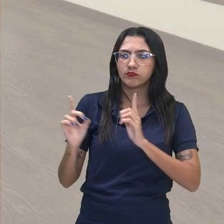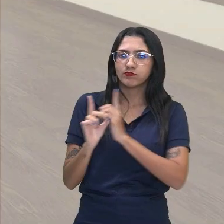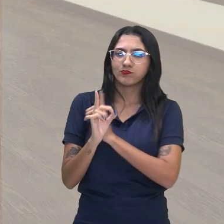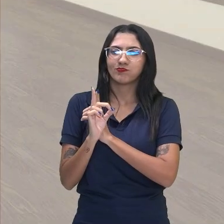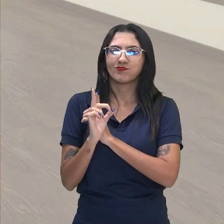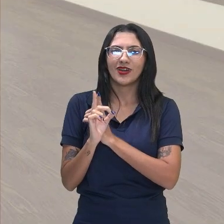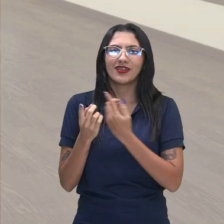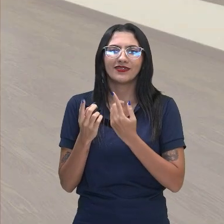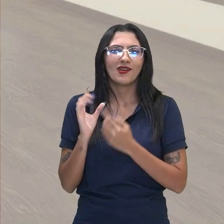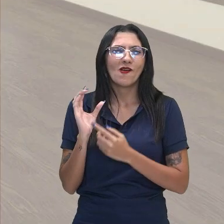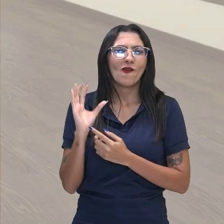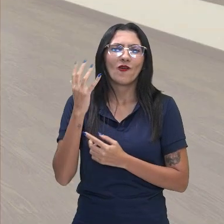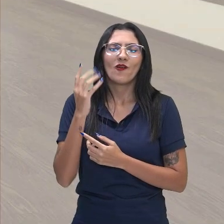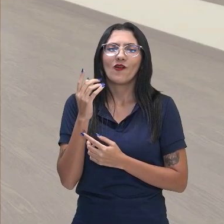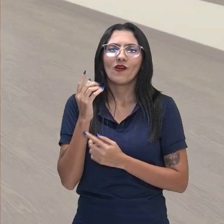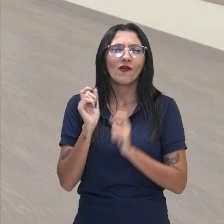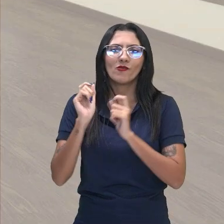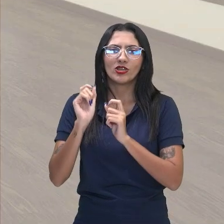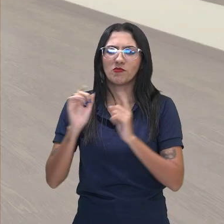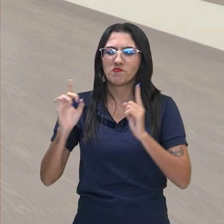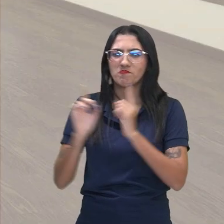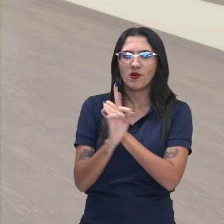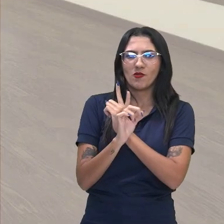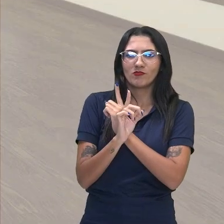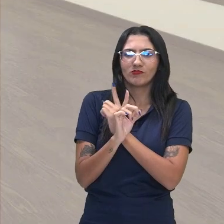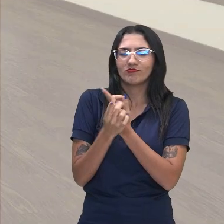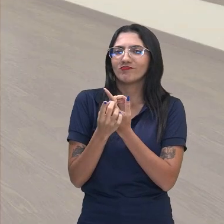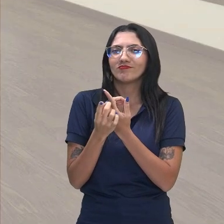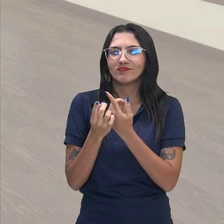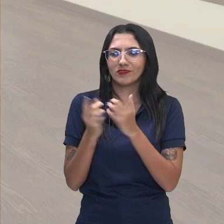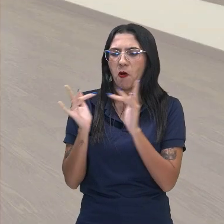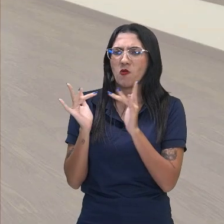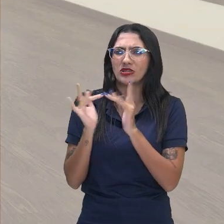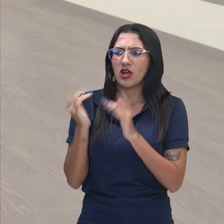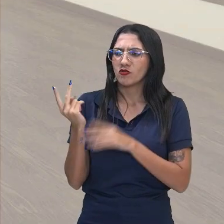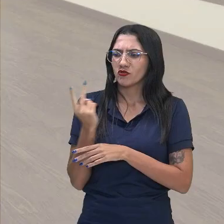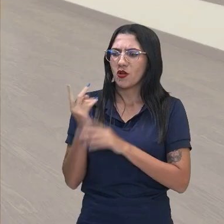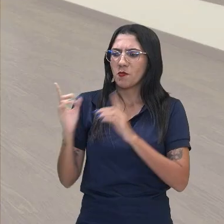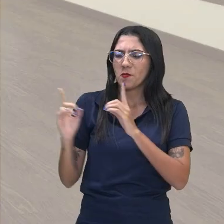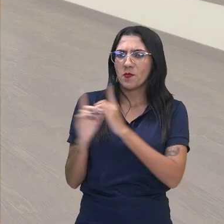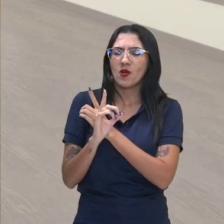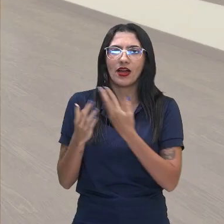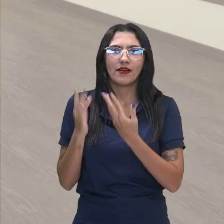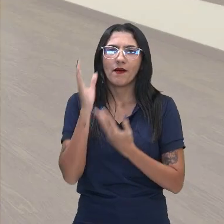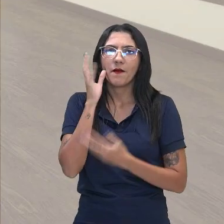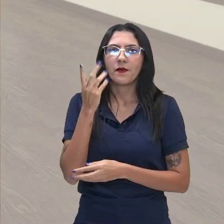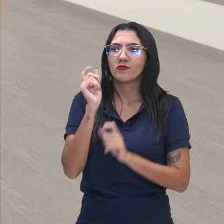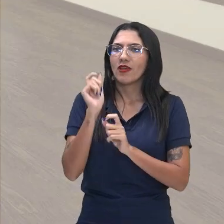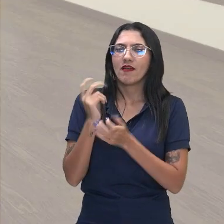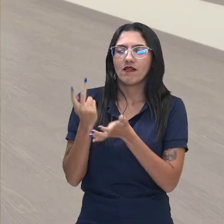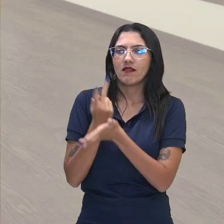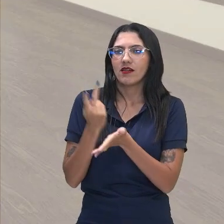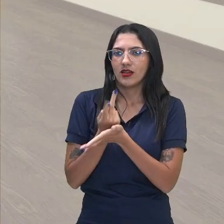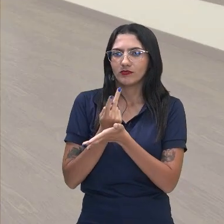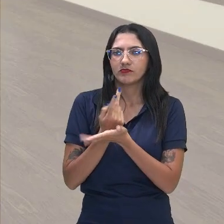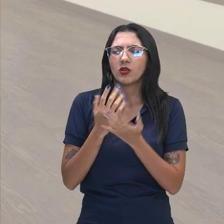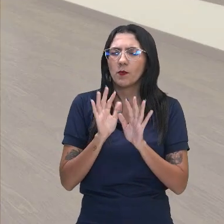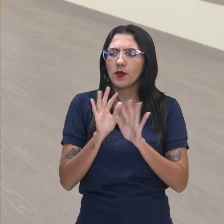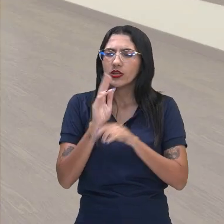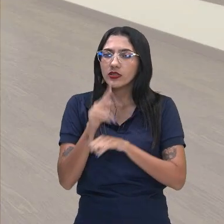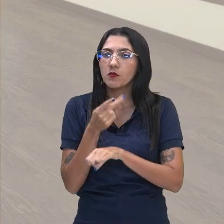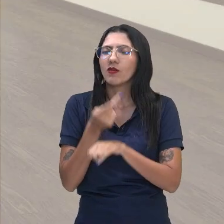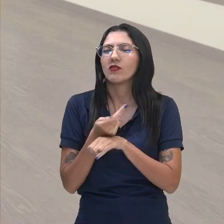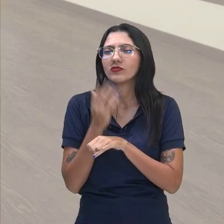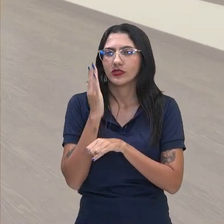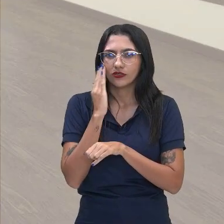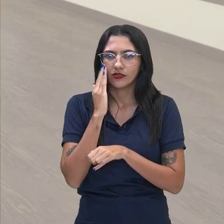nos batendo. É assim que você percebe que ocorreu um erro coreográfico. A gente vai entender isso um pouquinho mais lá na frente.